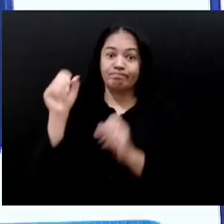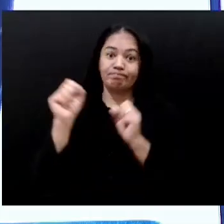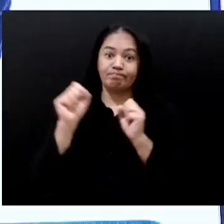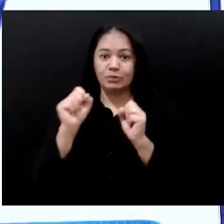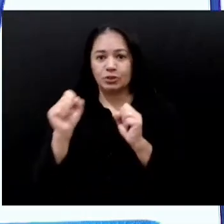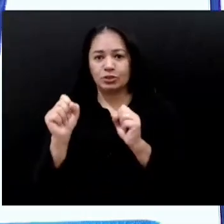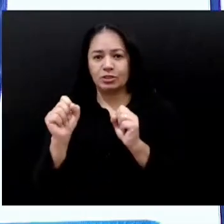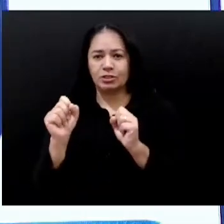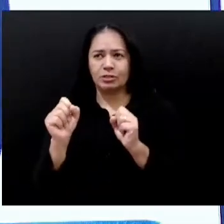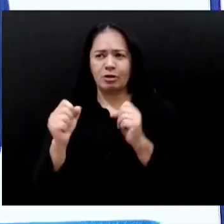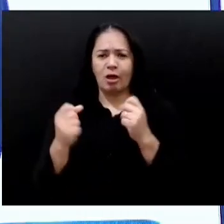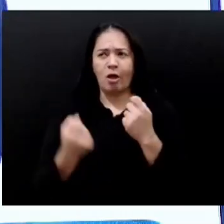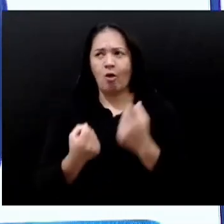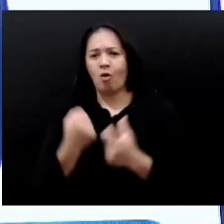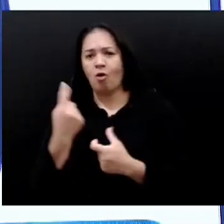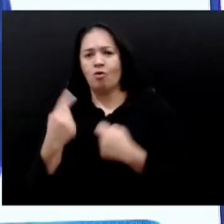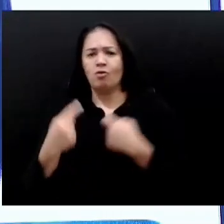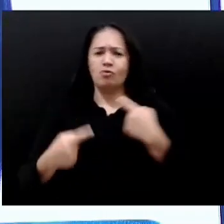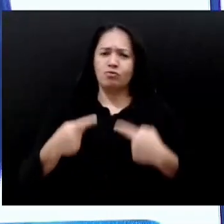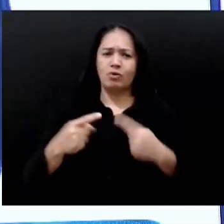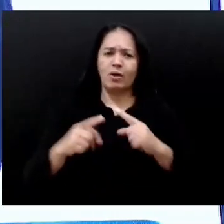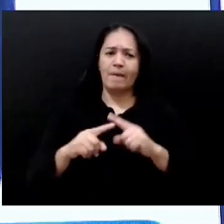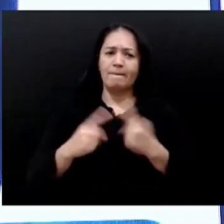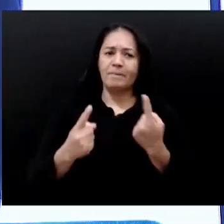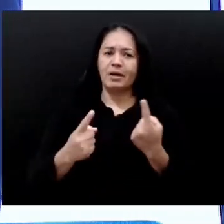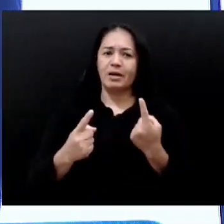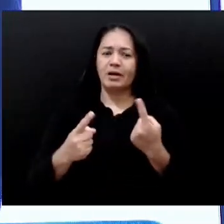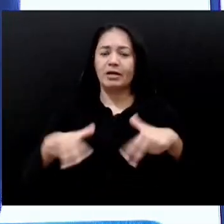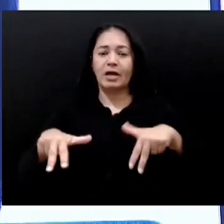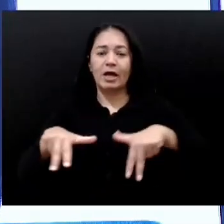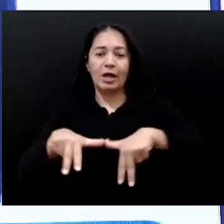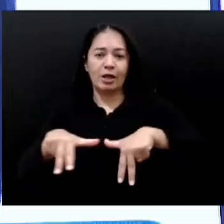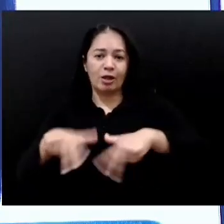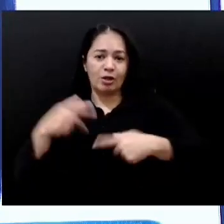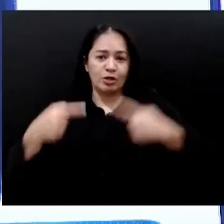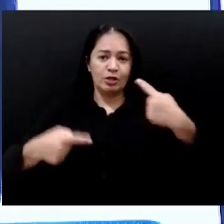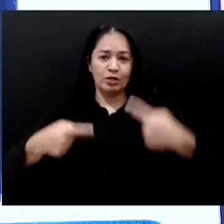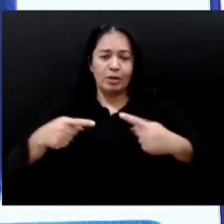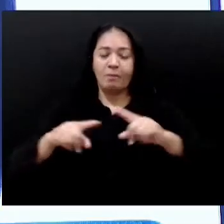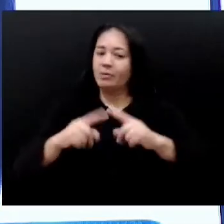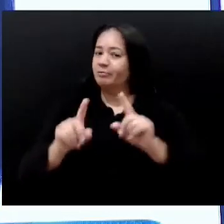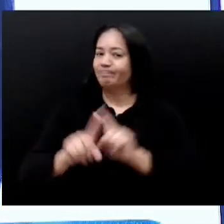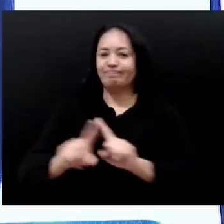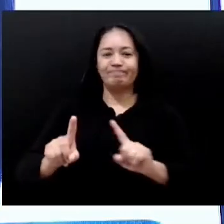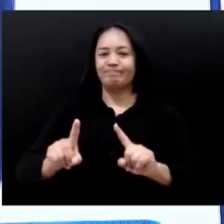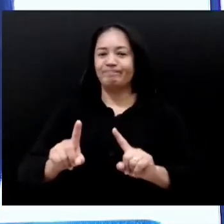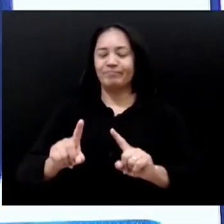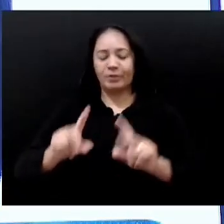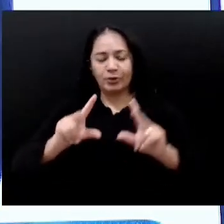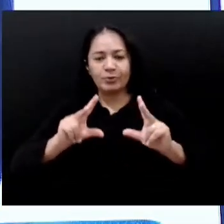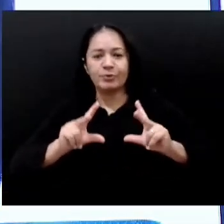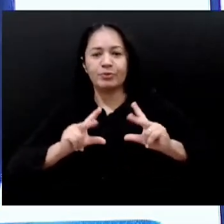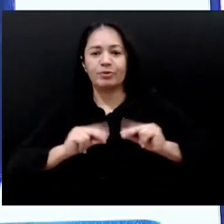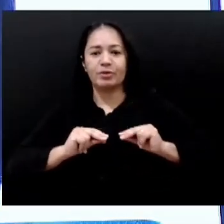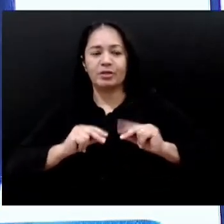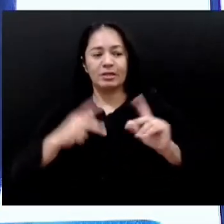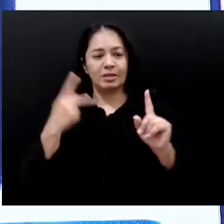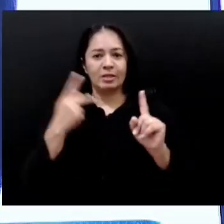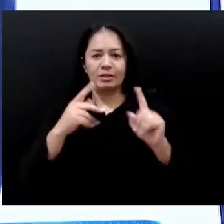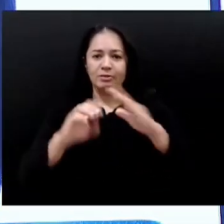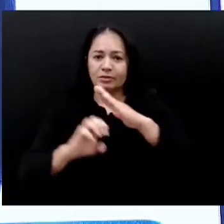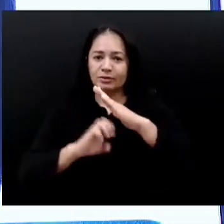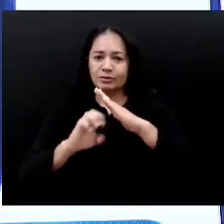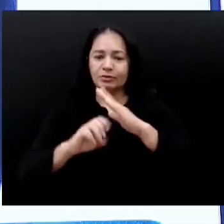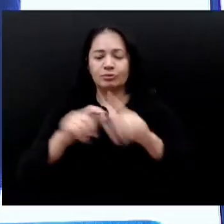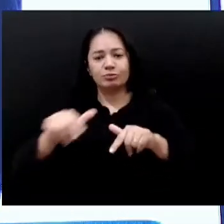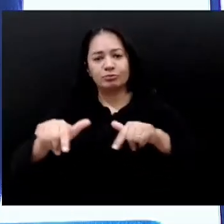debate, mais pela questão ideológica política, mas não. O mérito da sua empresa, do seu serviço e da sua